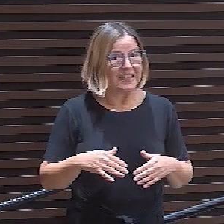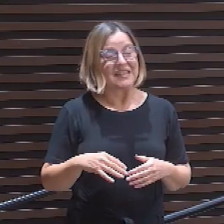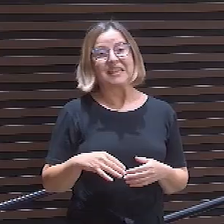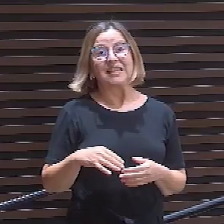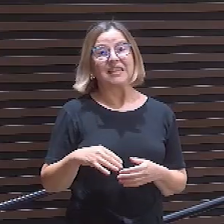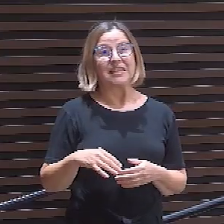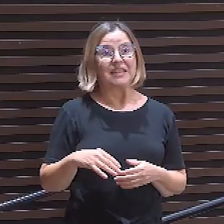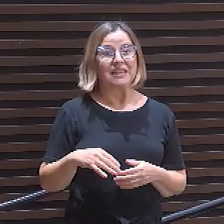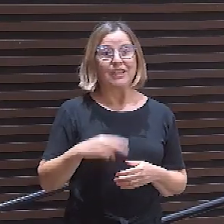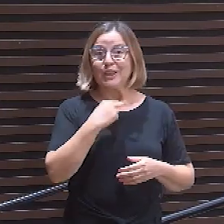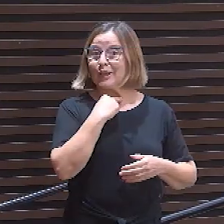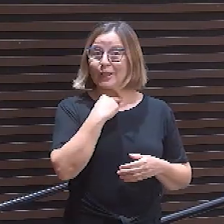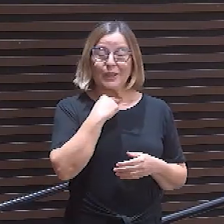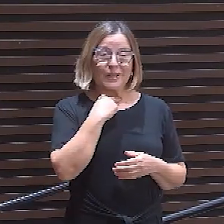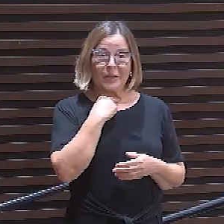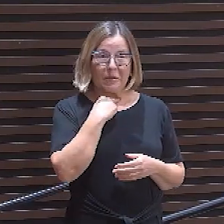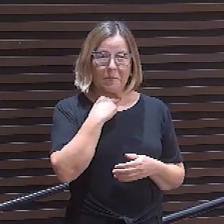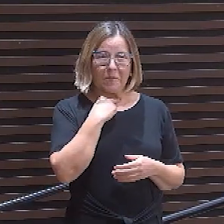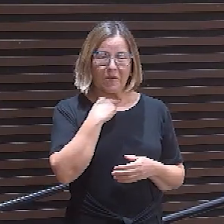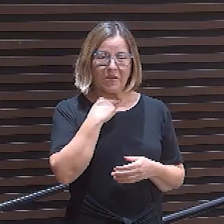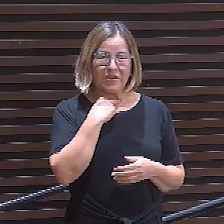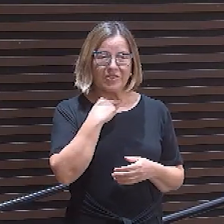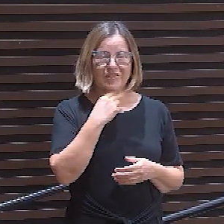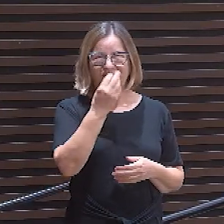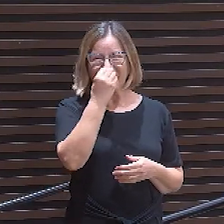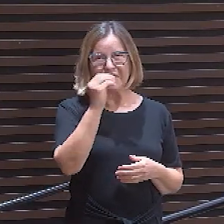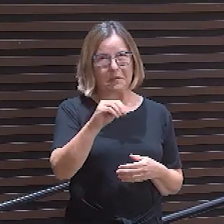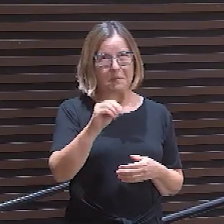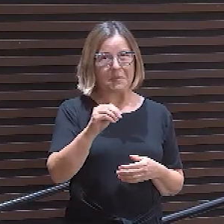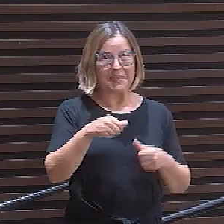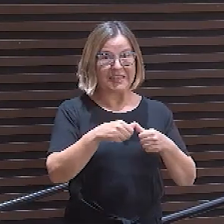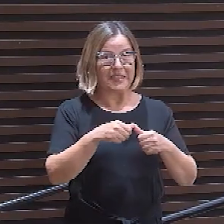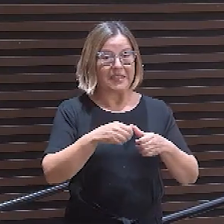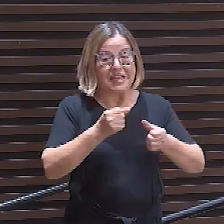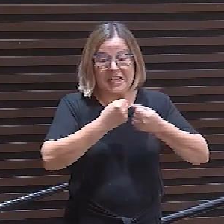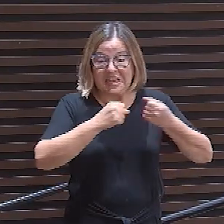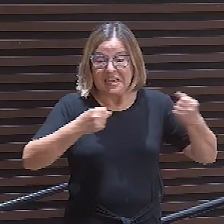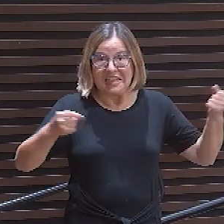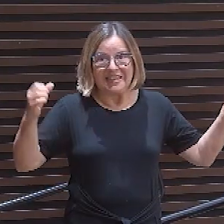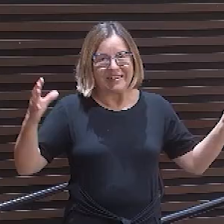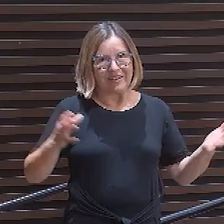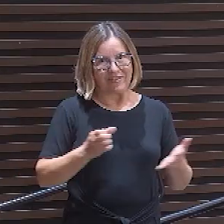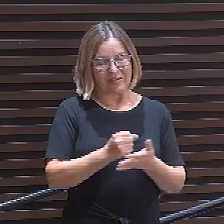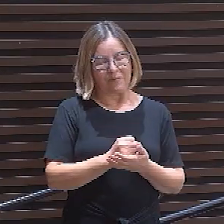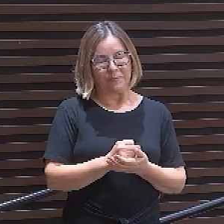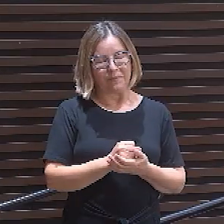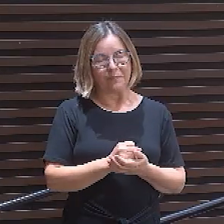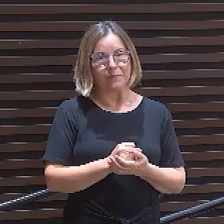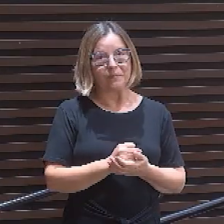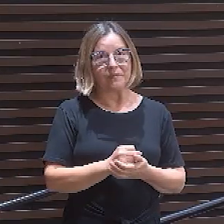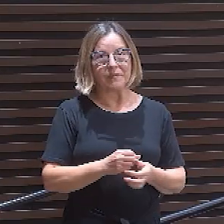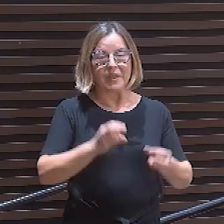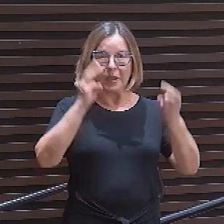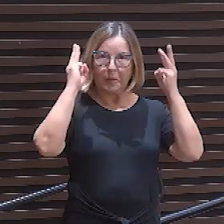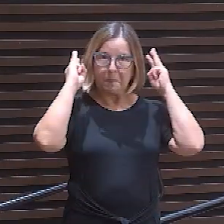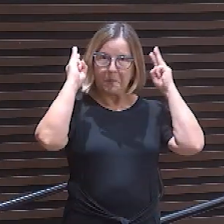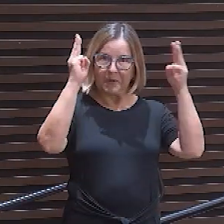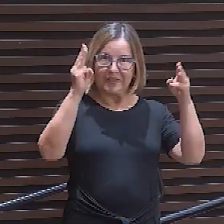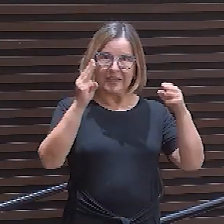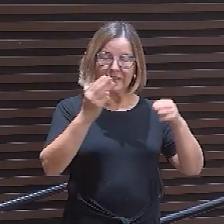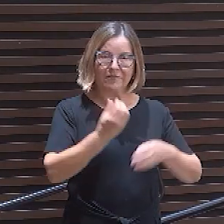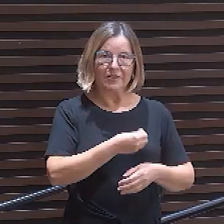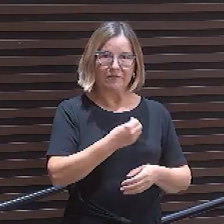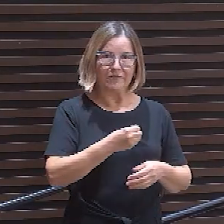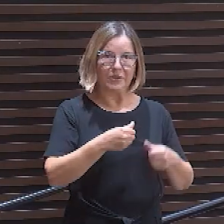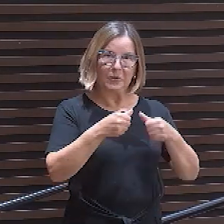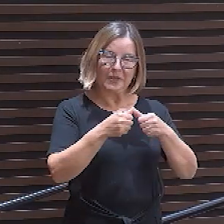tão grande salvação. E Moisés viveu nessa perspectiva. Sua jornada ensina como